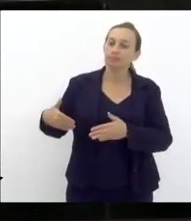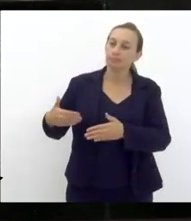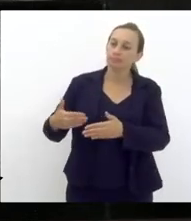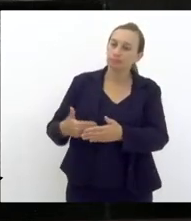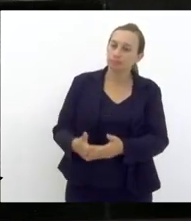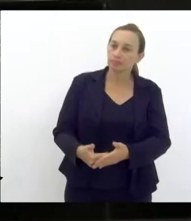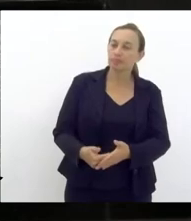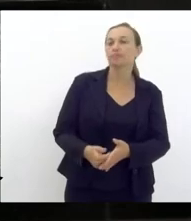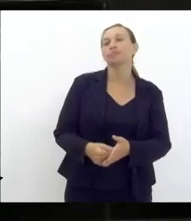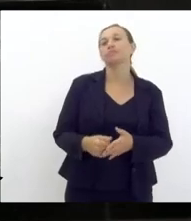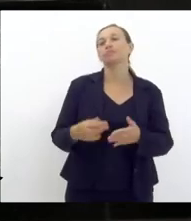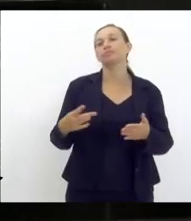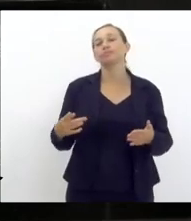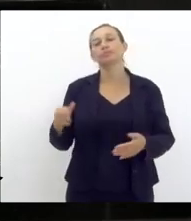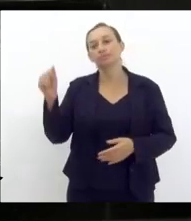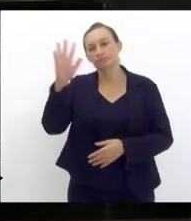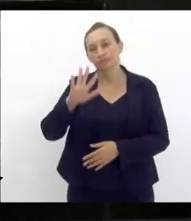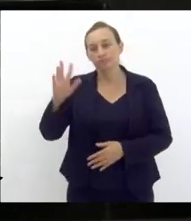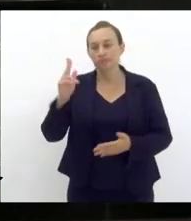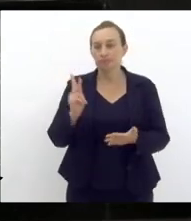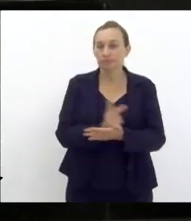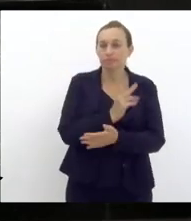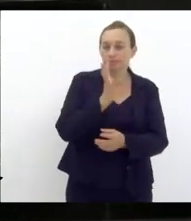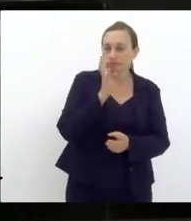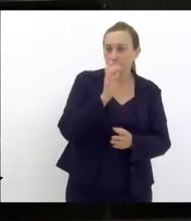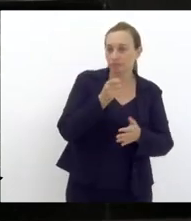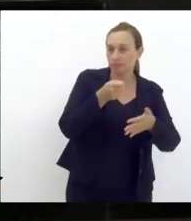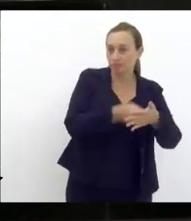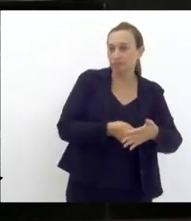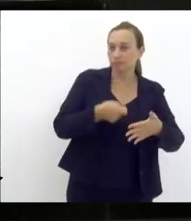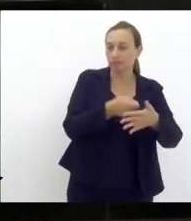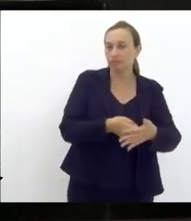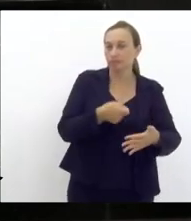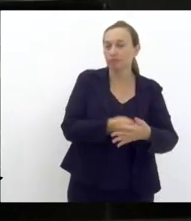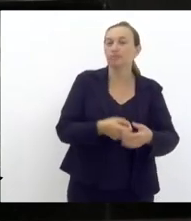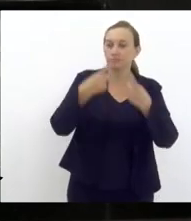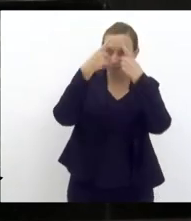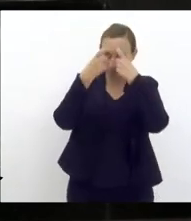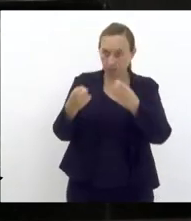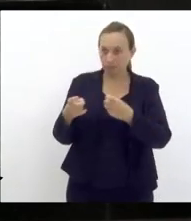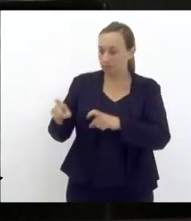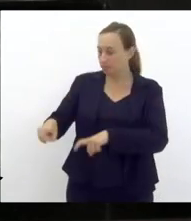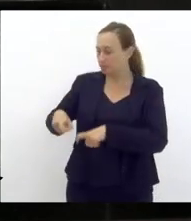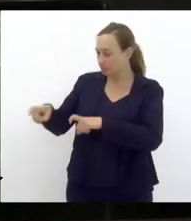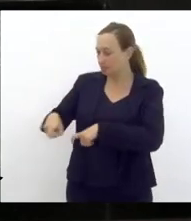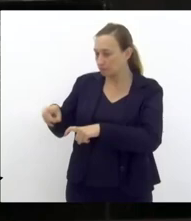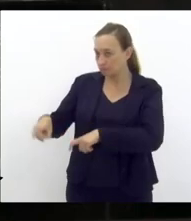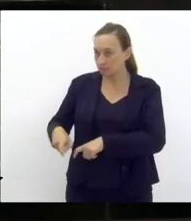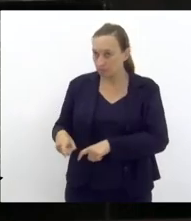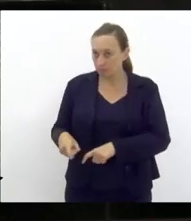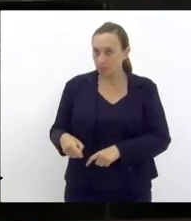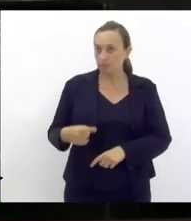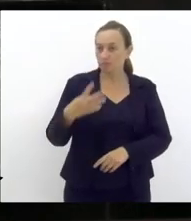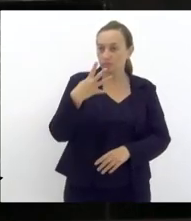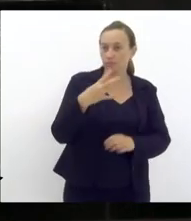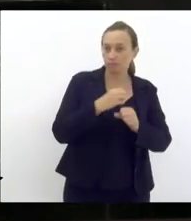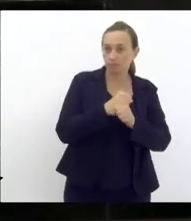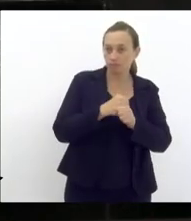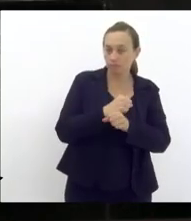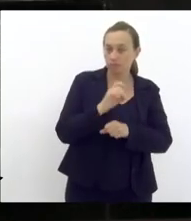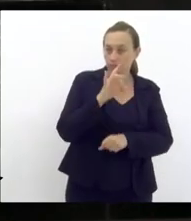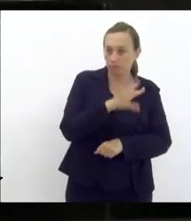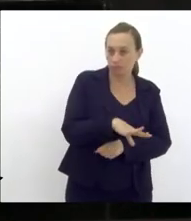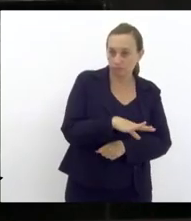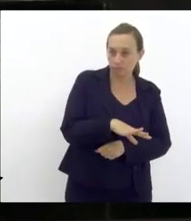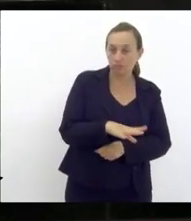tem acontecido com muitas denúncias de ações de violência no campo fruto dos quatro anos últimos